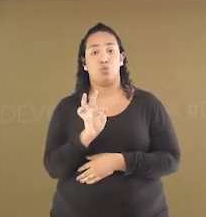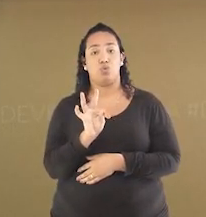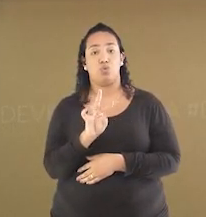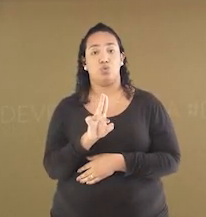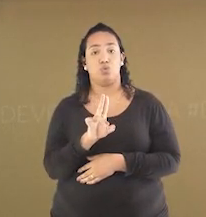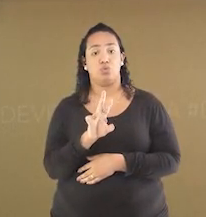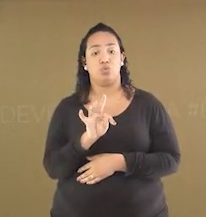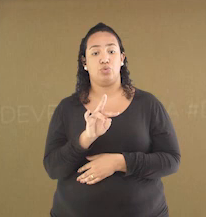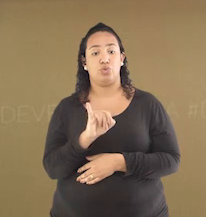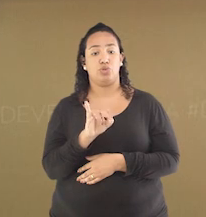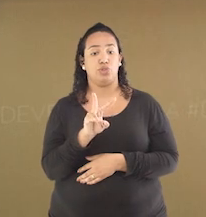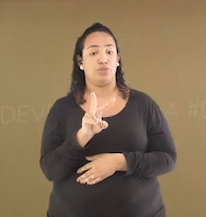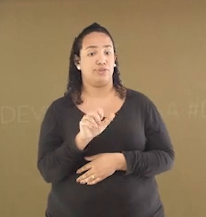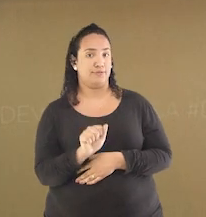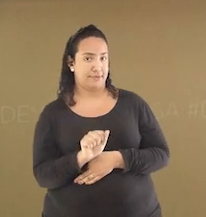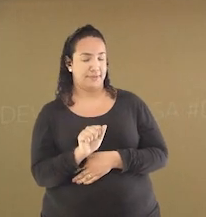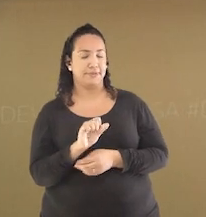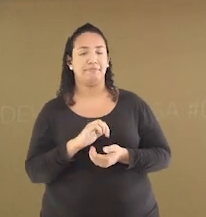construtiva.